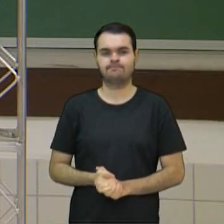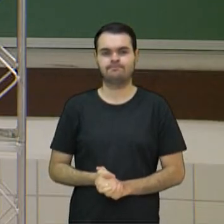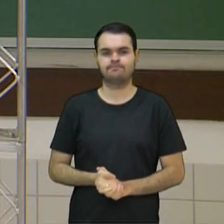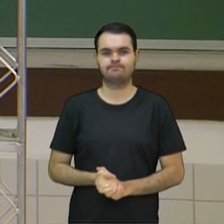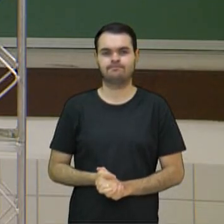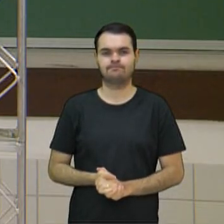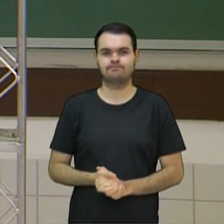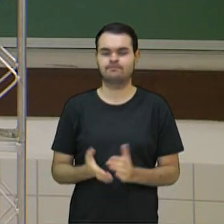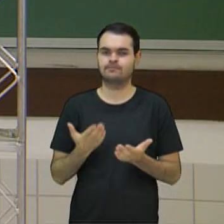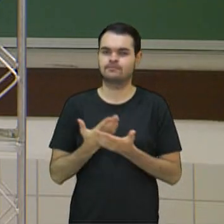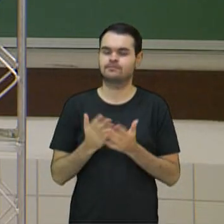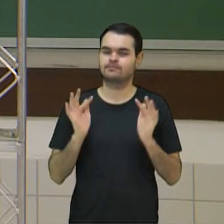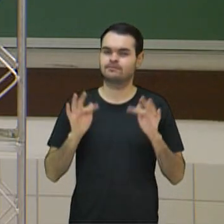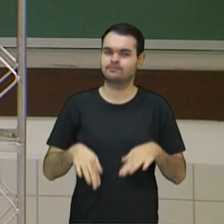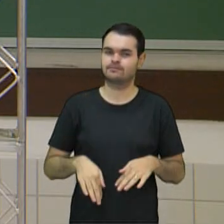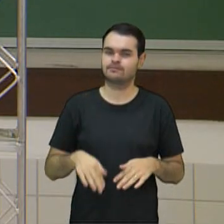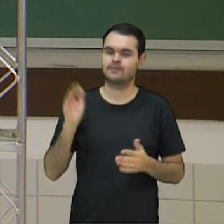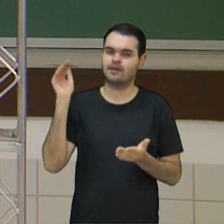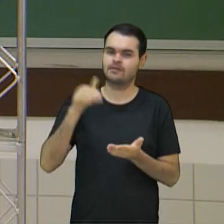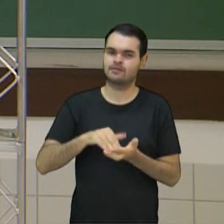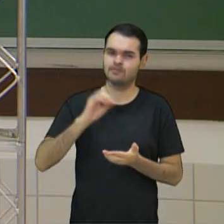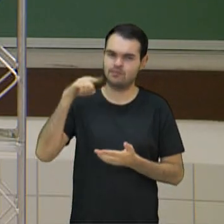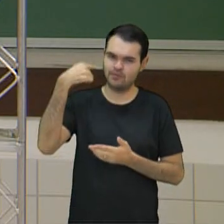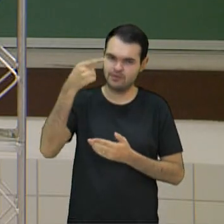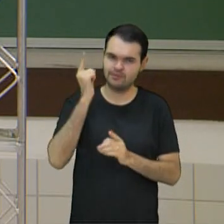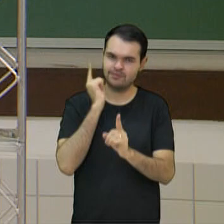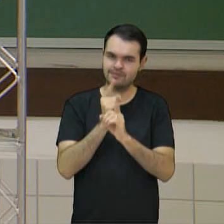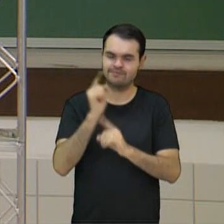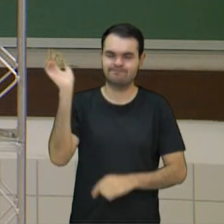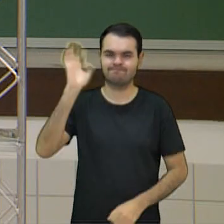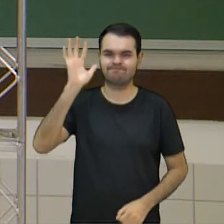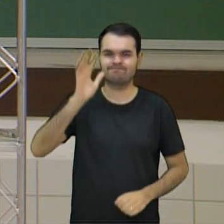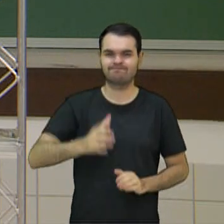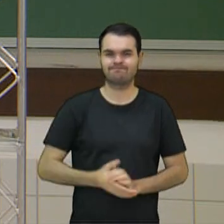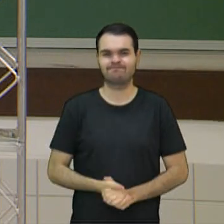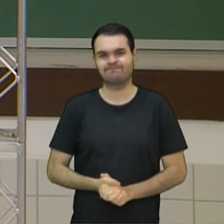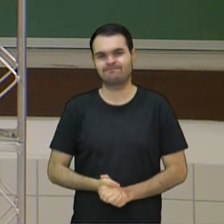Então chegamos ao final, pessoal. Até o nosso próximo encontro. Tchau, tchau.